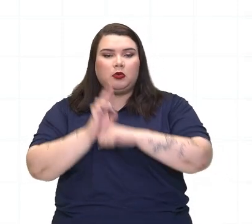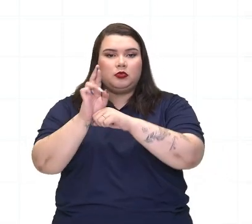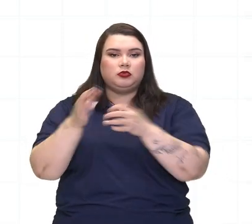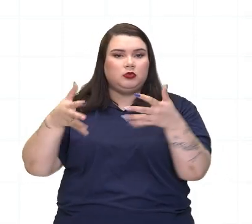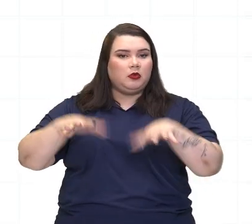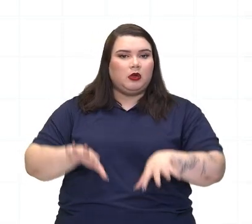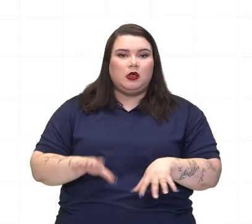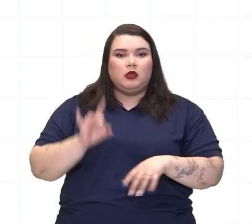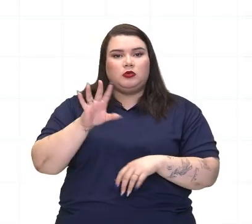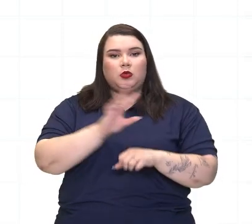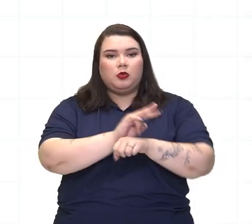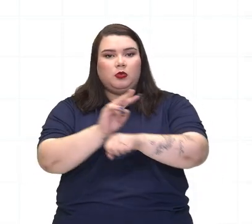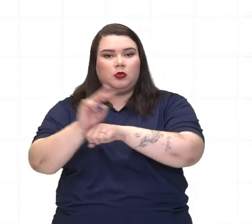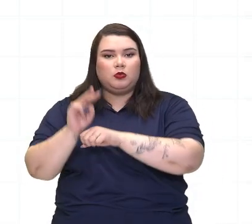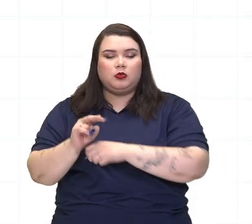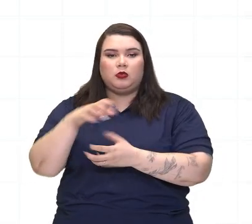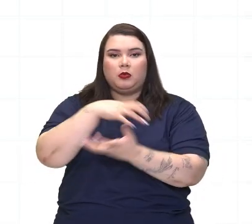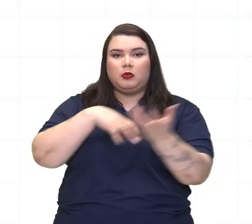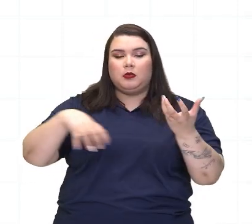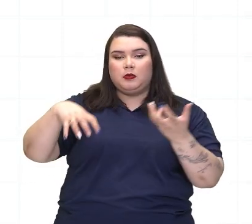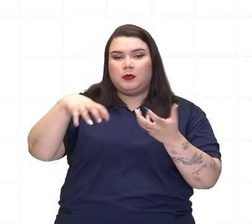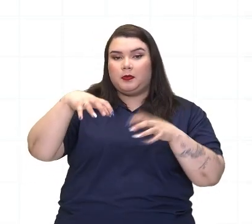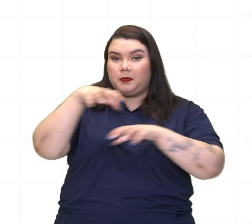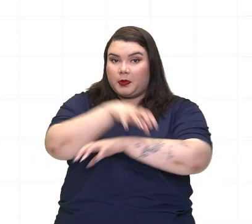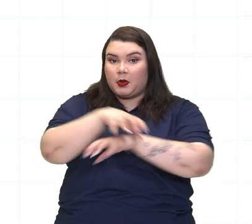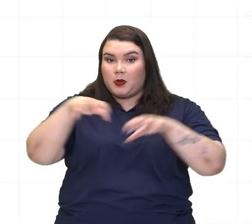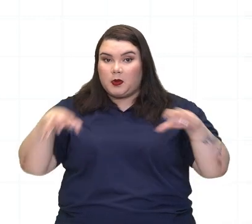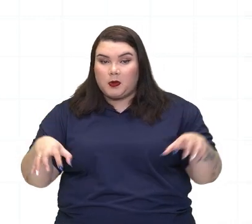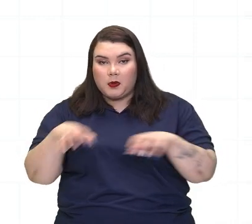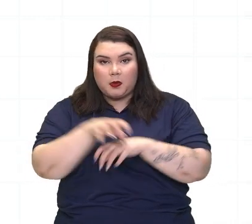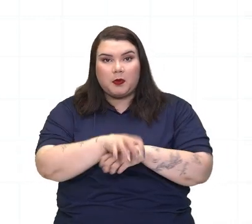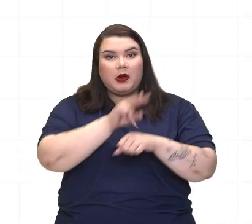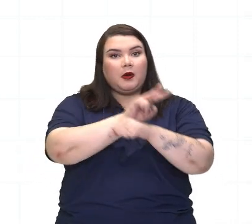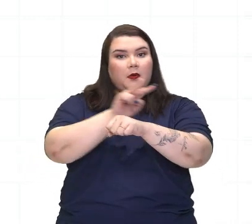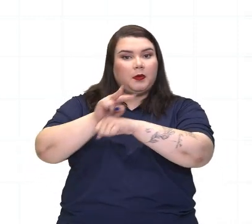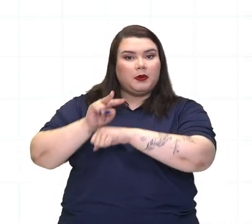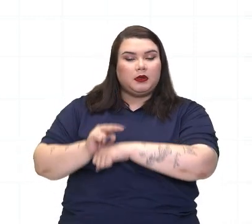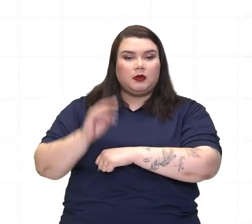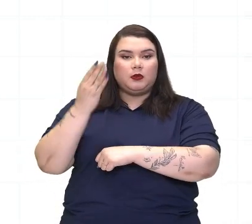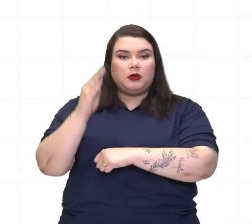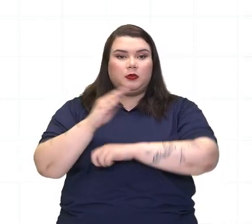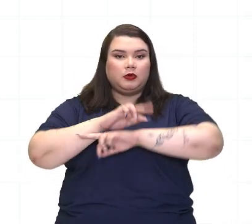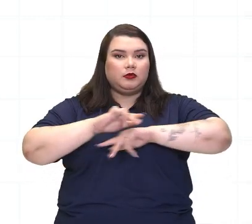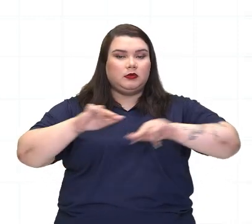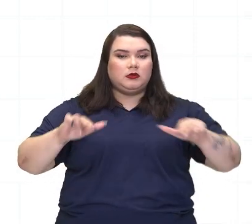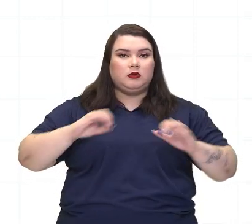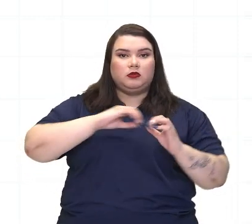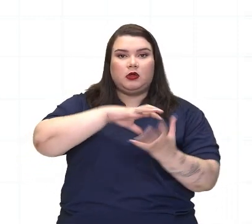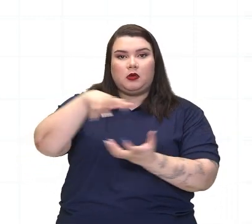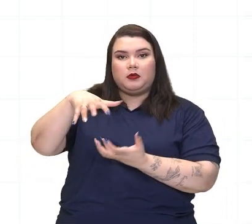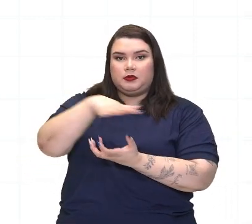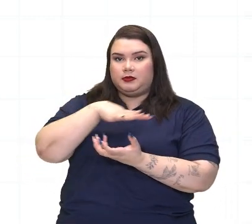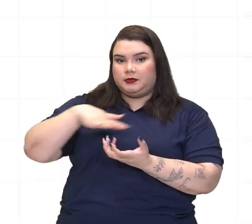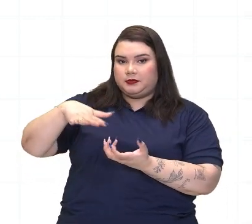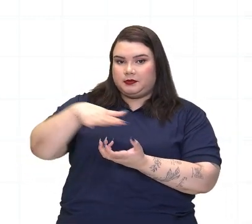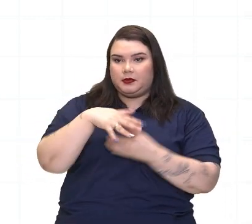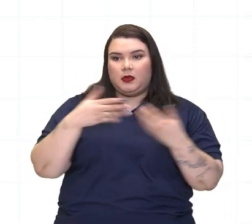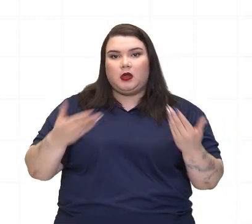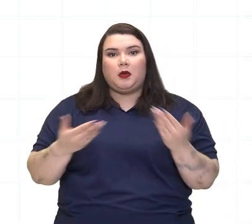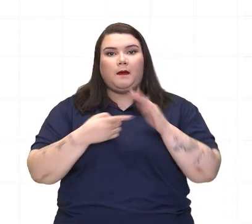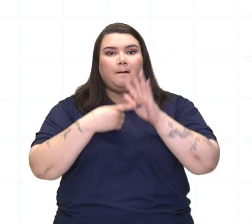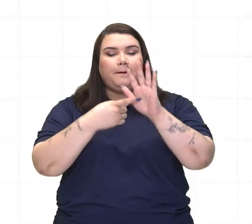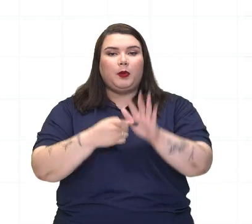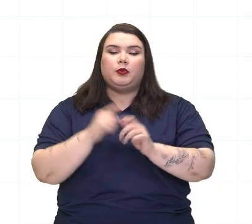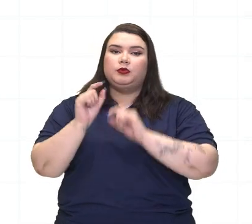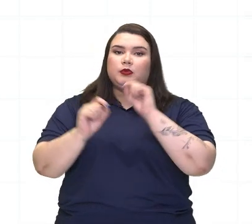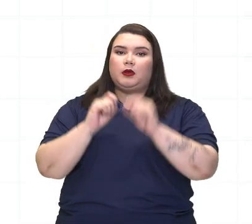seres, preservando biomas e mantendo a biodiversidade de ecossistemas. Vai trazer então mais uma vez a ideia, lembra